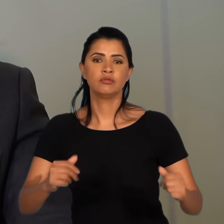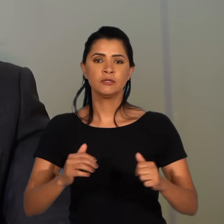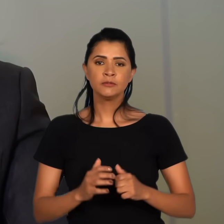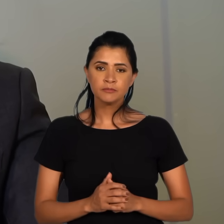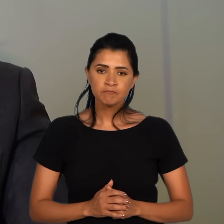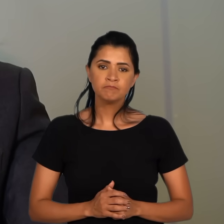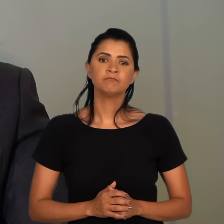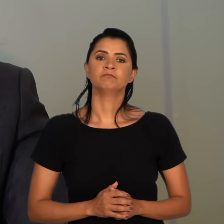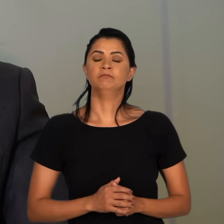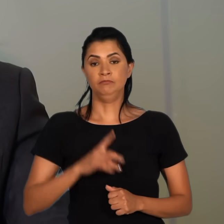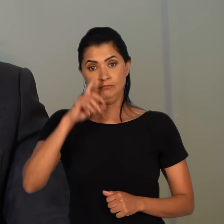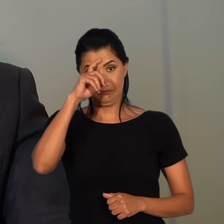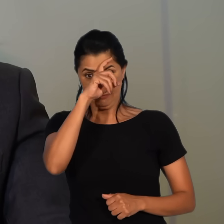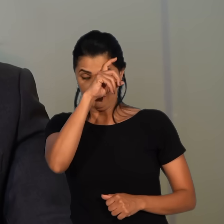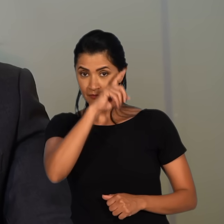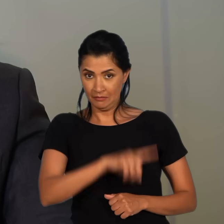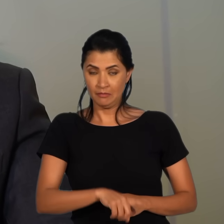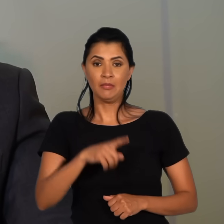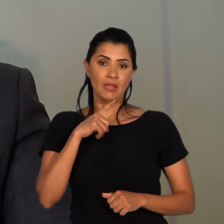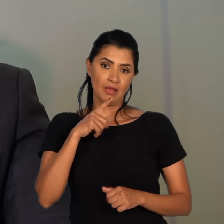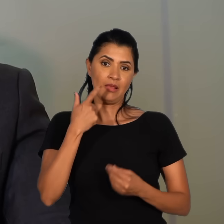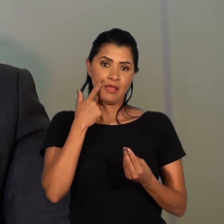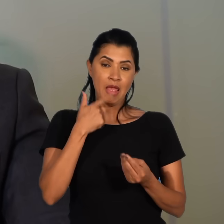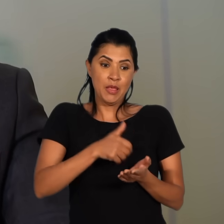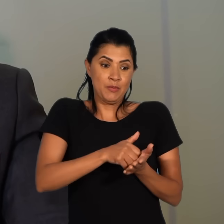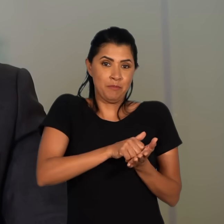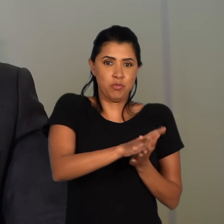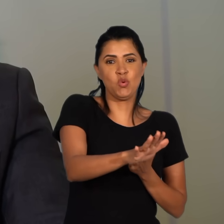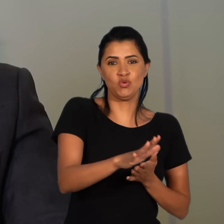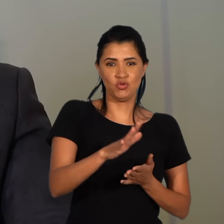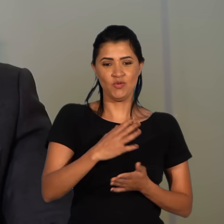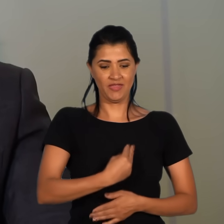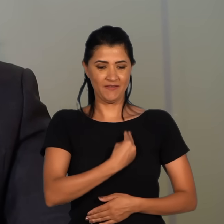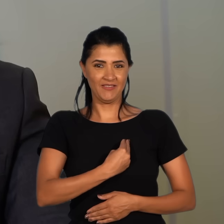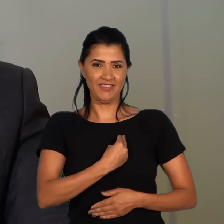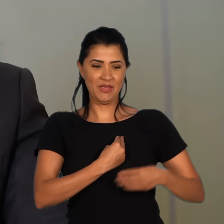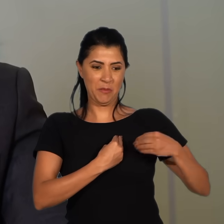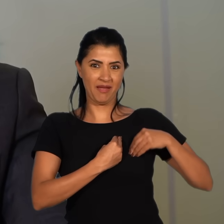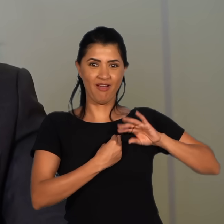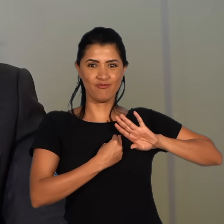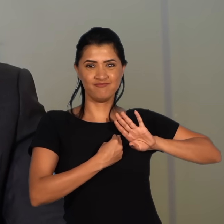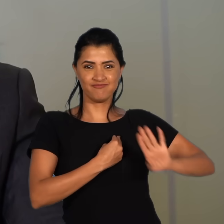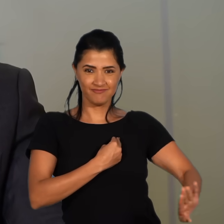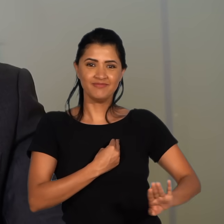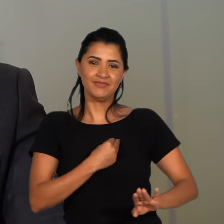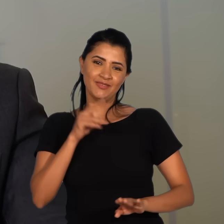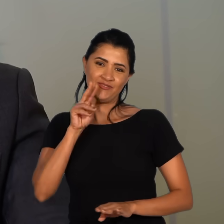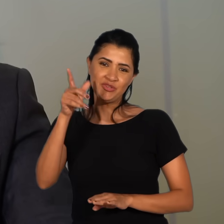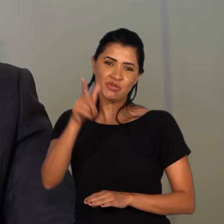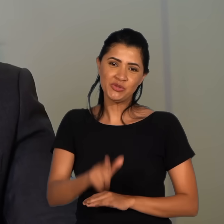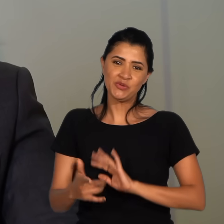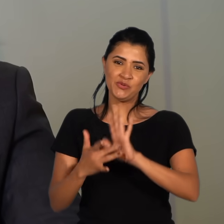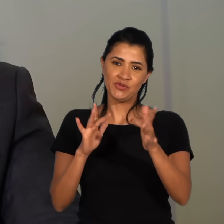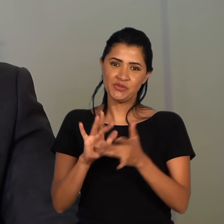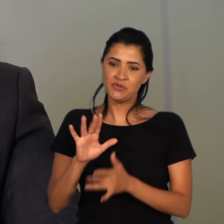odiosa sendo Afinal expulso do templo da alma então ao contemplarmos Jesus na cruz do Calvário mais uma